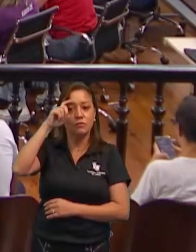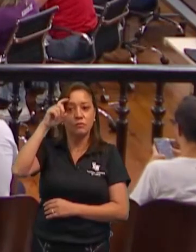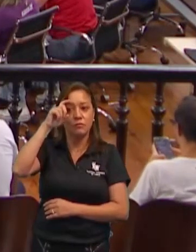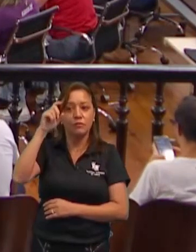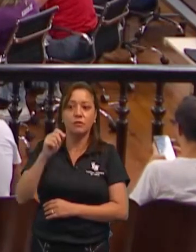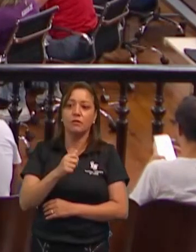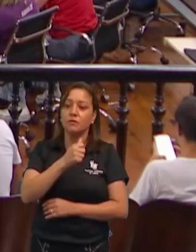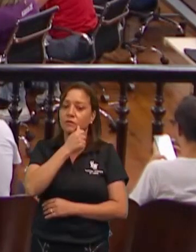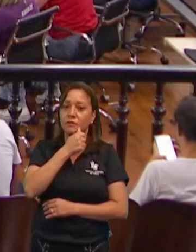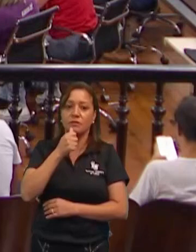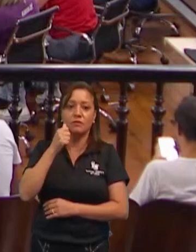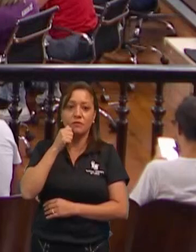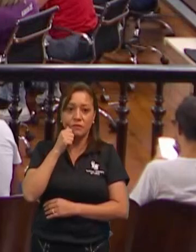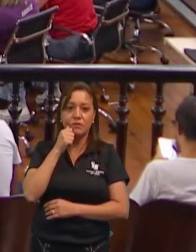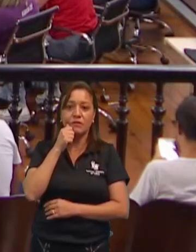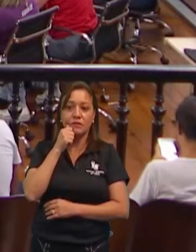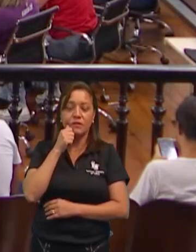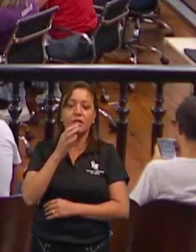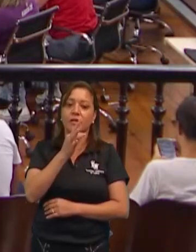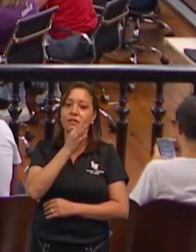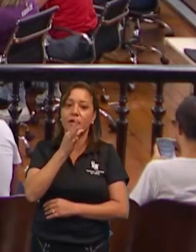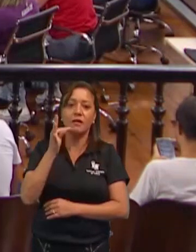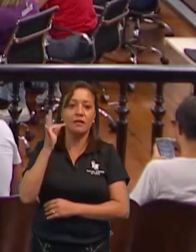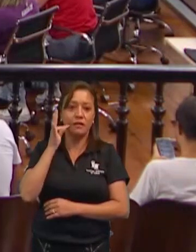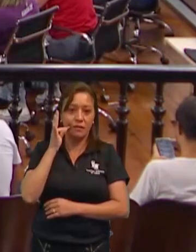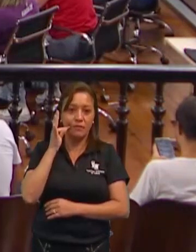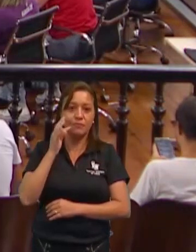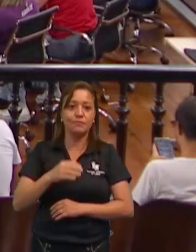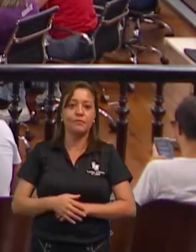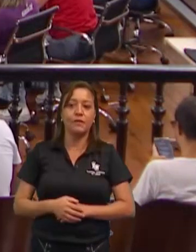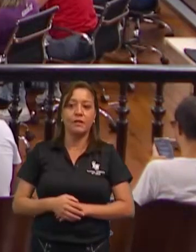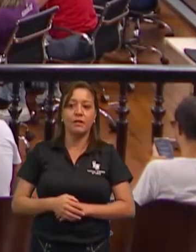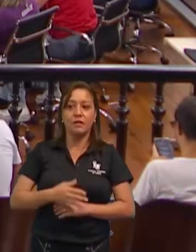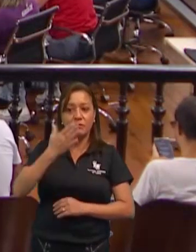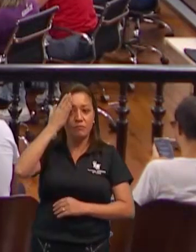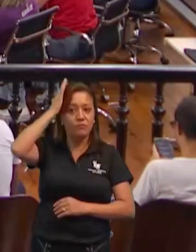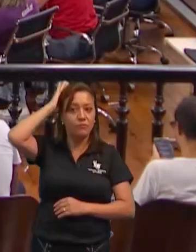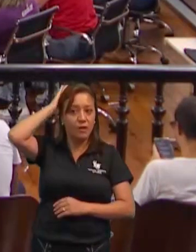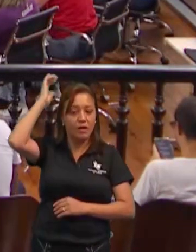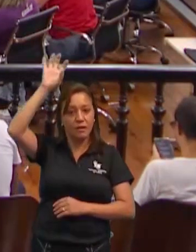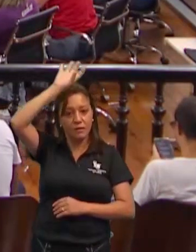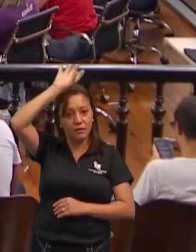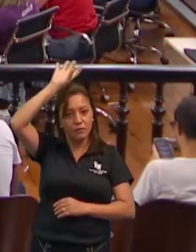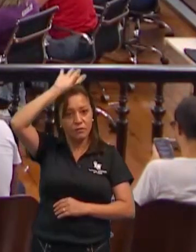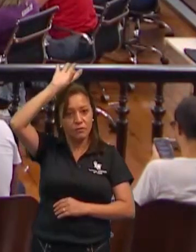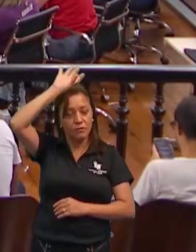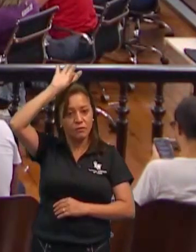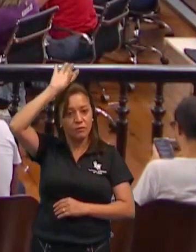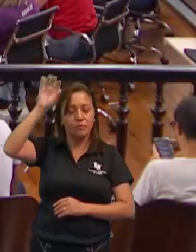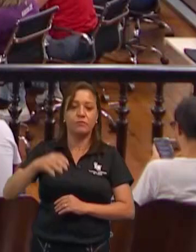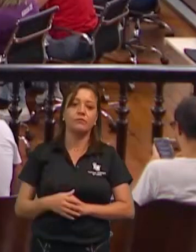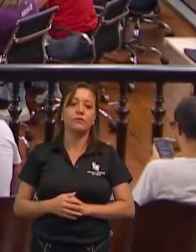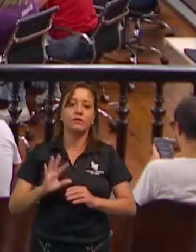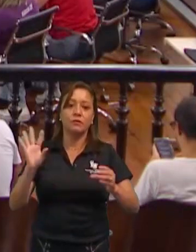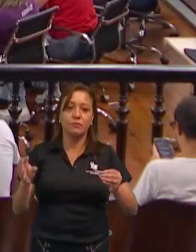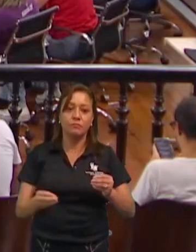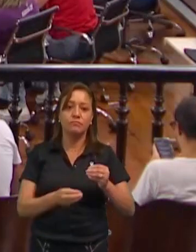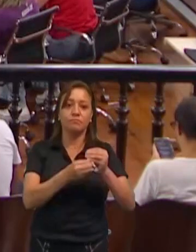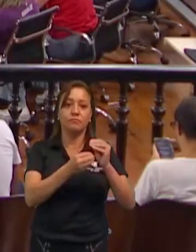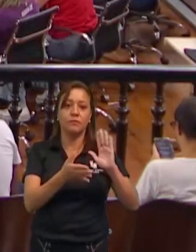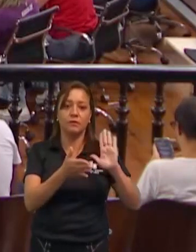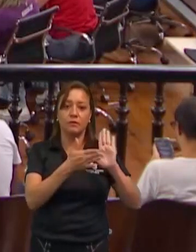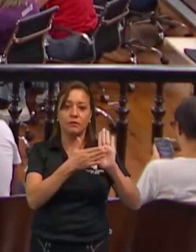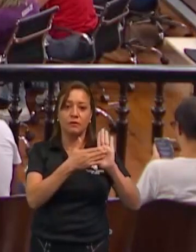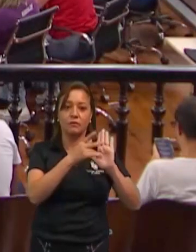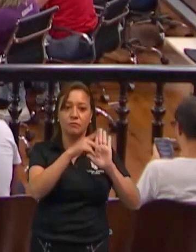Casal, Thalia Sobral, usar da palavra, vereadores André Luiz e Wagner de Oliveira. Emendas aditivas de número 1 e 4,